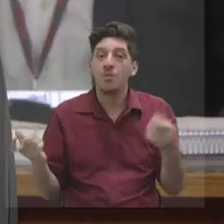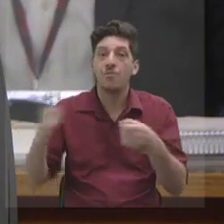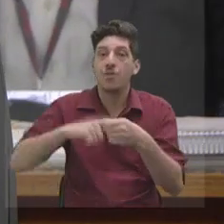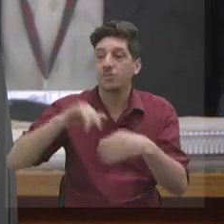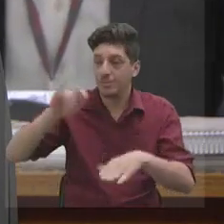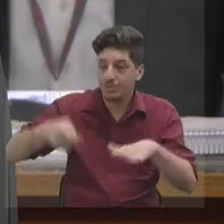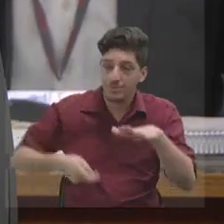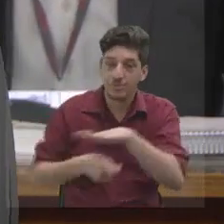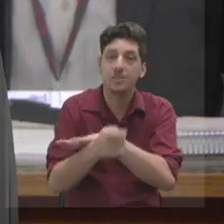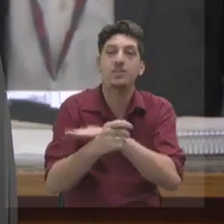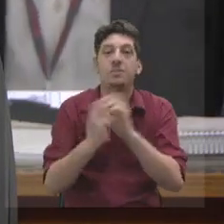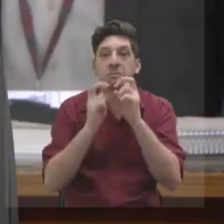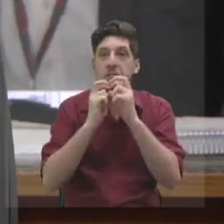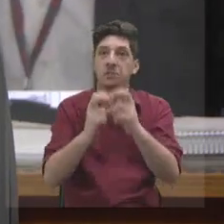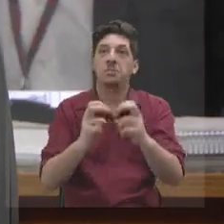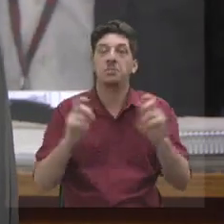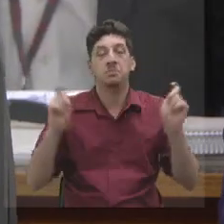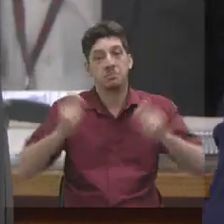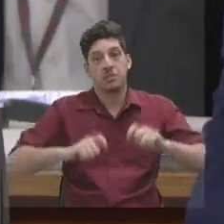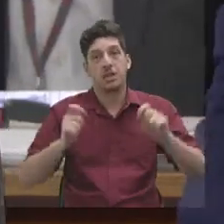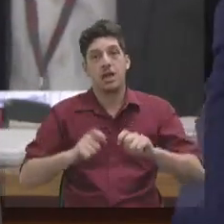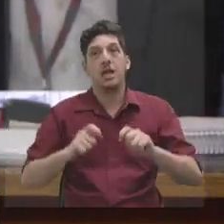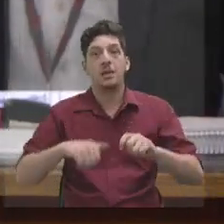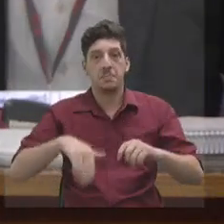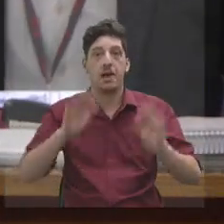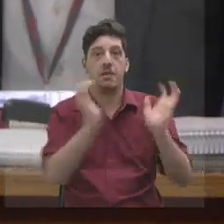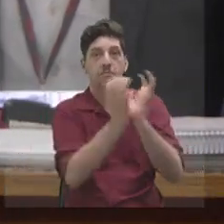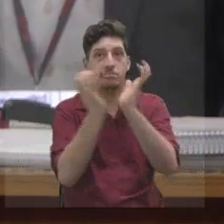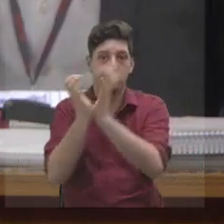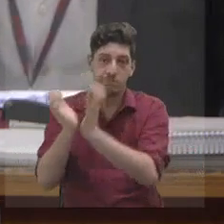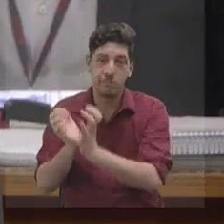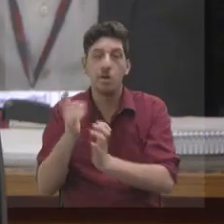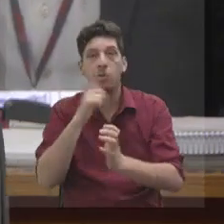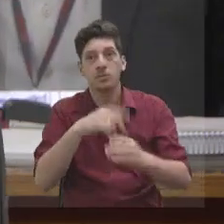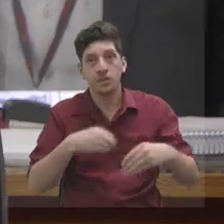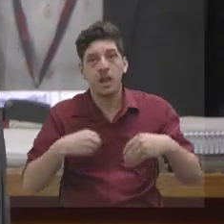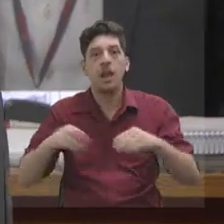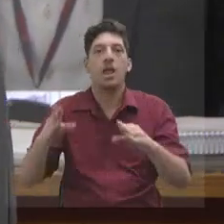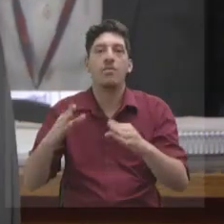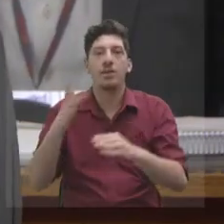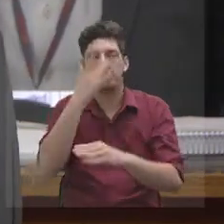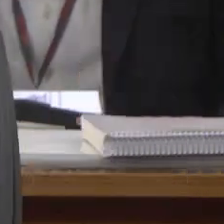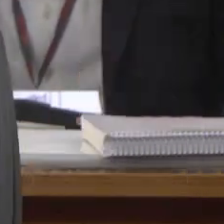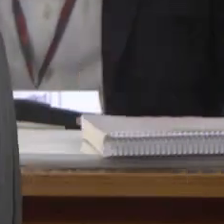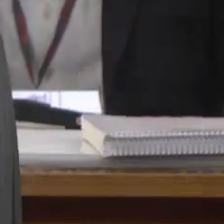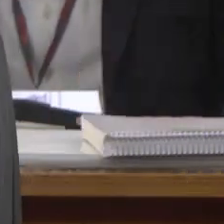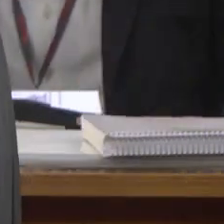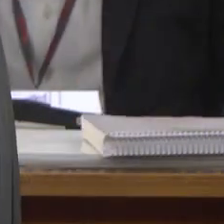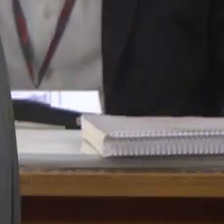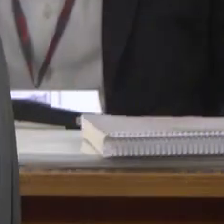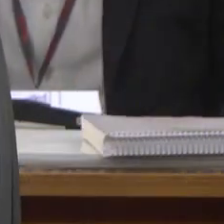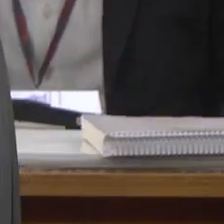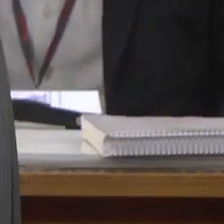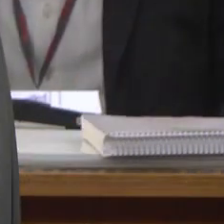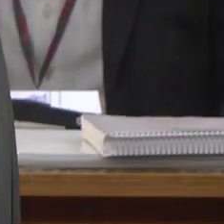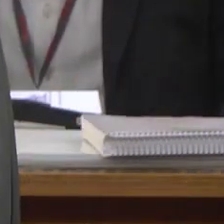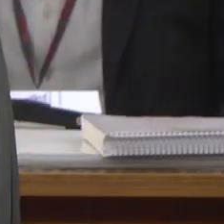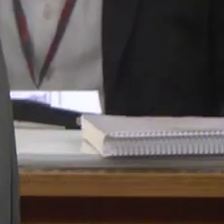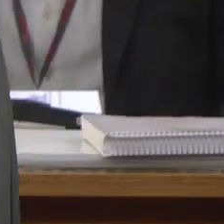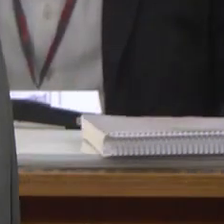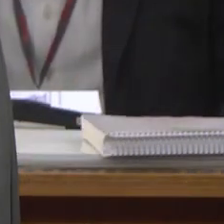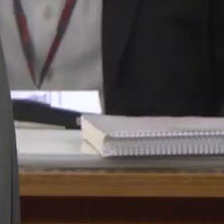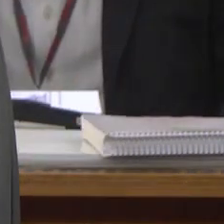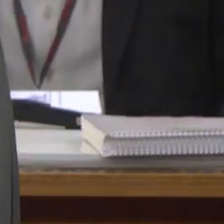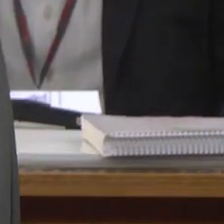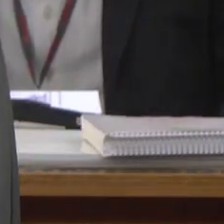do próprio metrô que pode também ser mais um eixo também de deslocamento a gente vê com satisfação é um metrô né já tendo ganho de deficiência